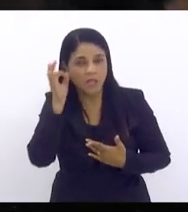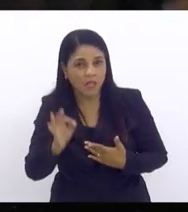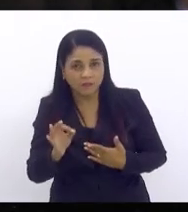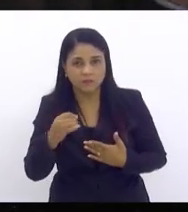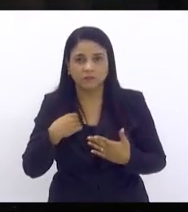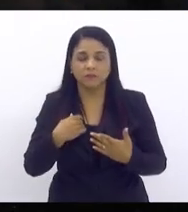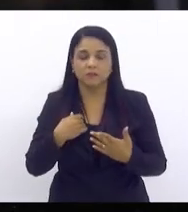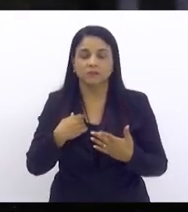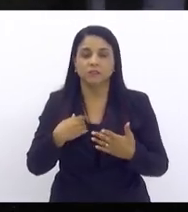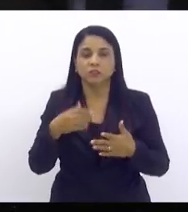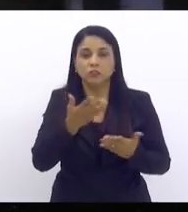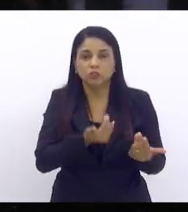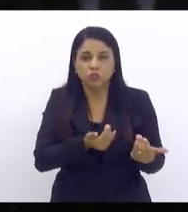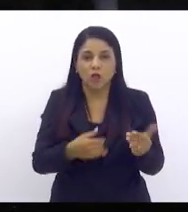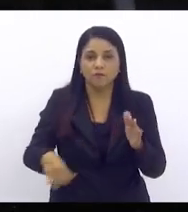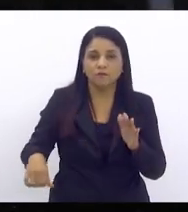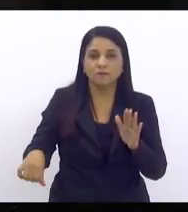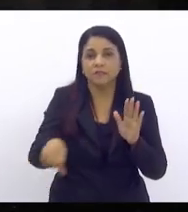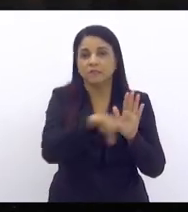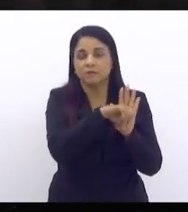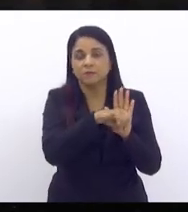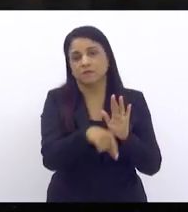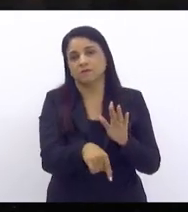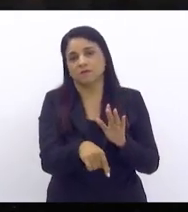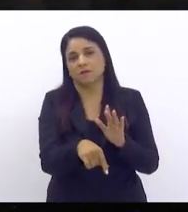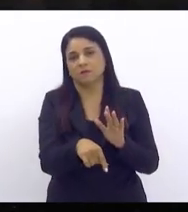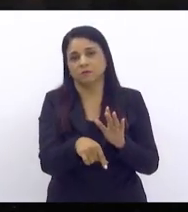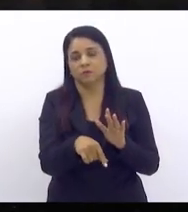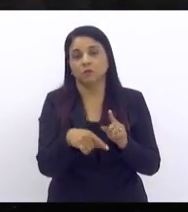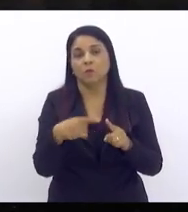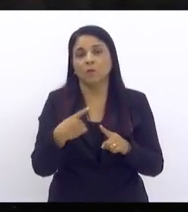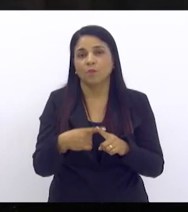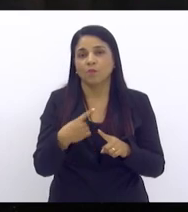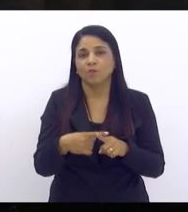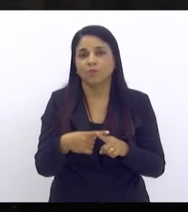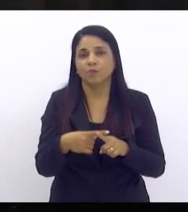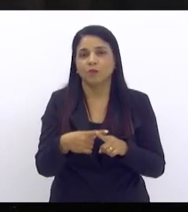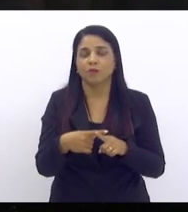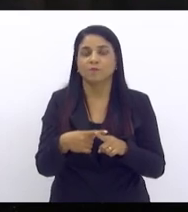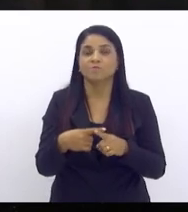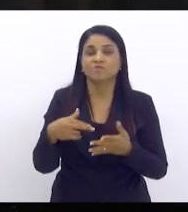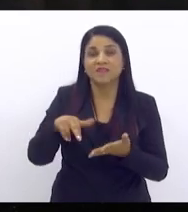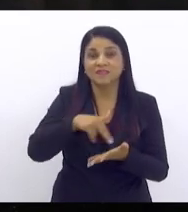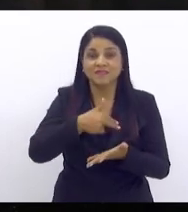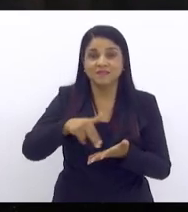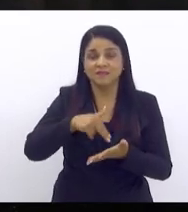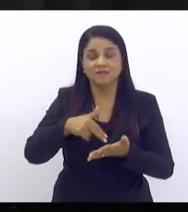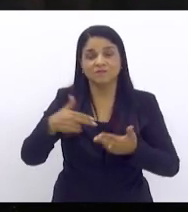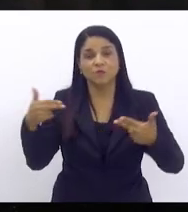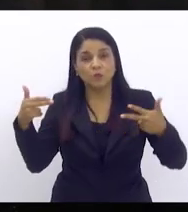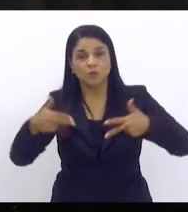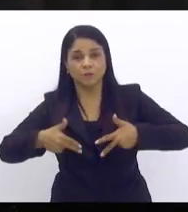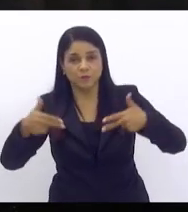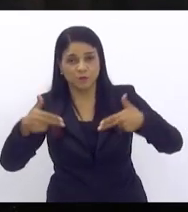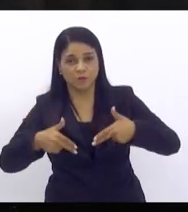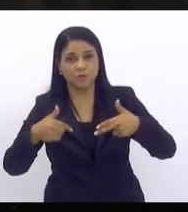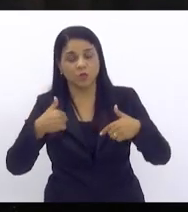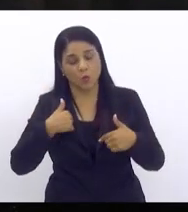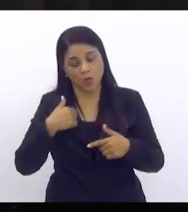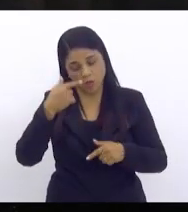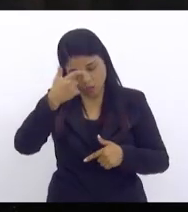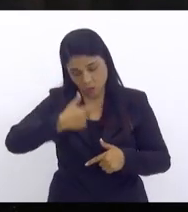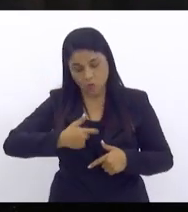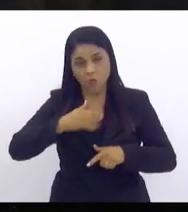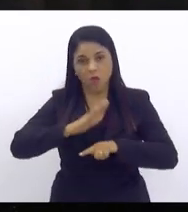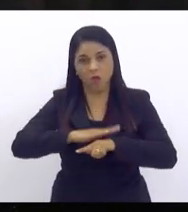são criminalizados por praticarem o hip-hop. Então, fica aqui o meu elogio, o meu voto